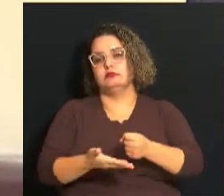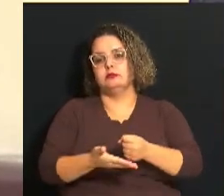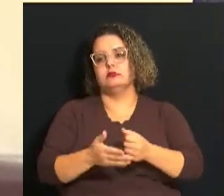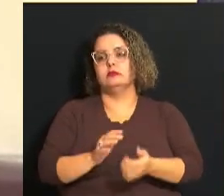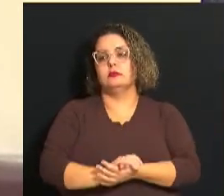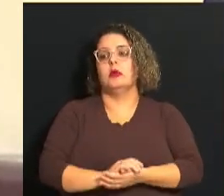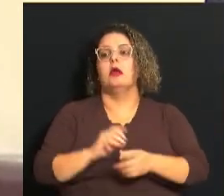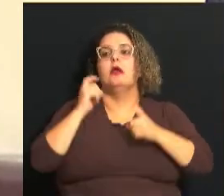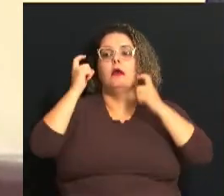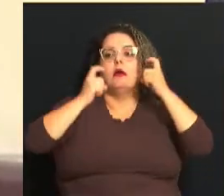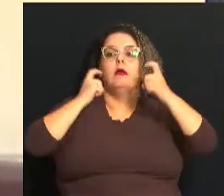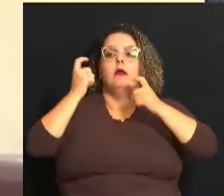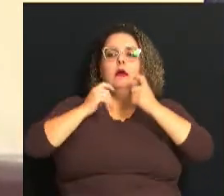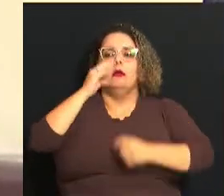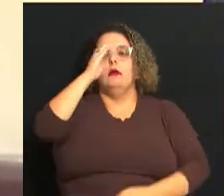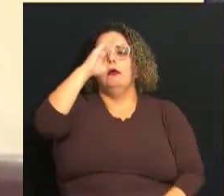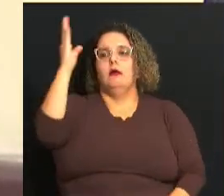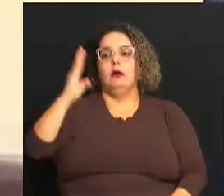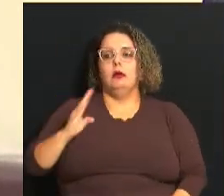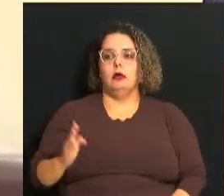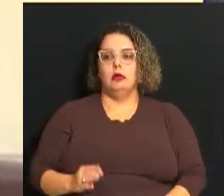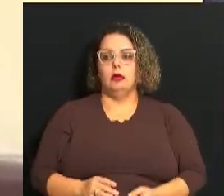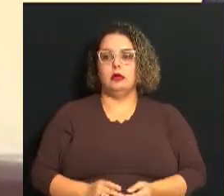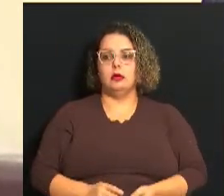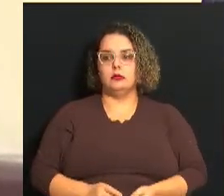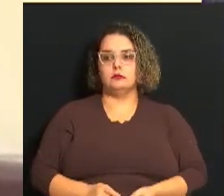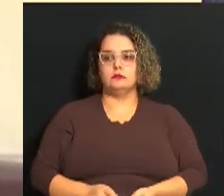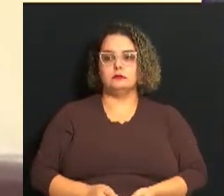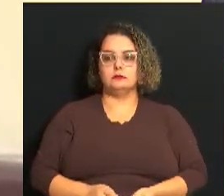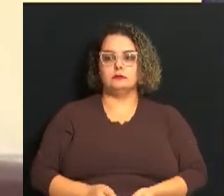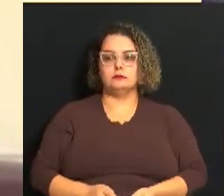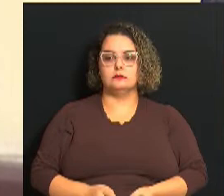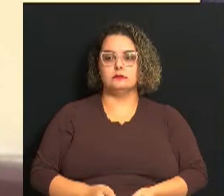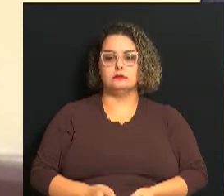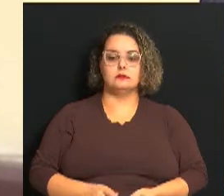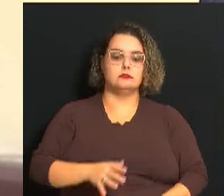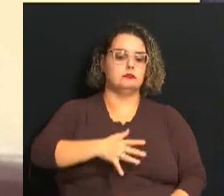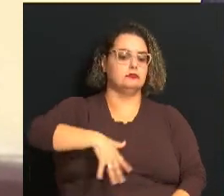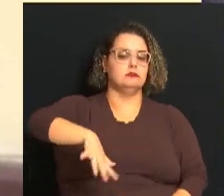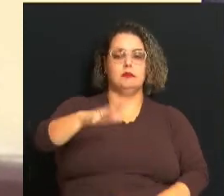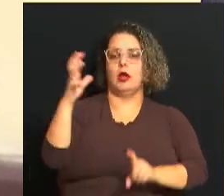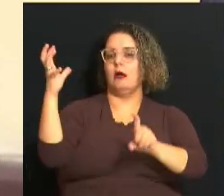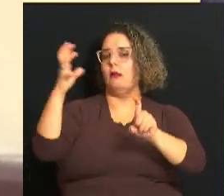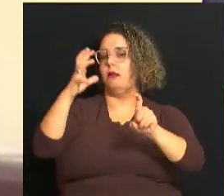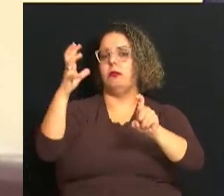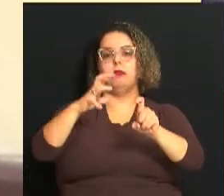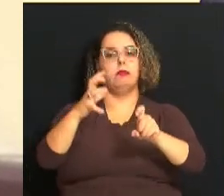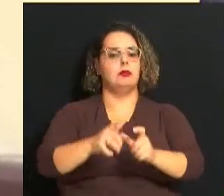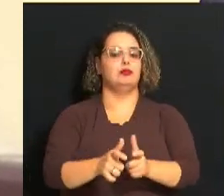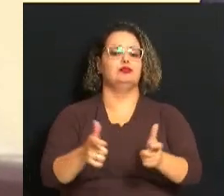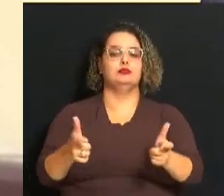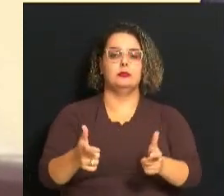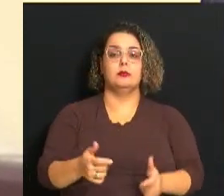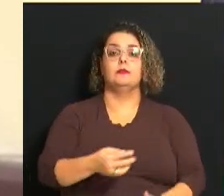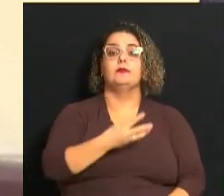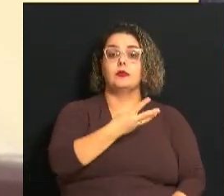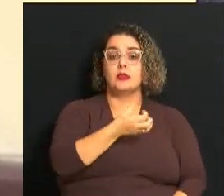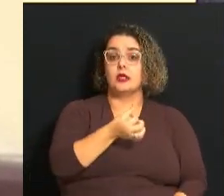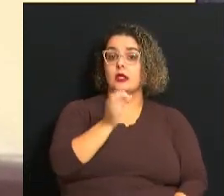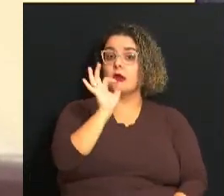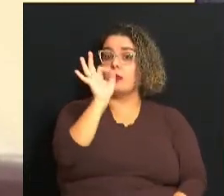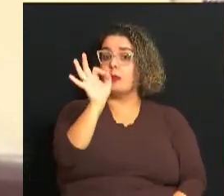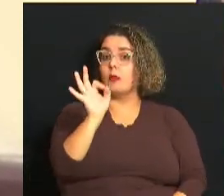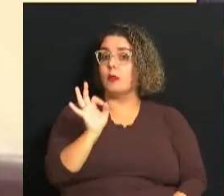preocupante o Brasil é uma Digamos que um celeiro do assédio moral o Brasil tem hoje trinta e seis por cento